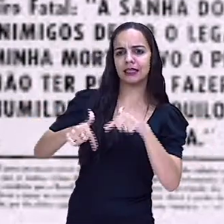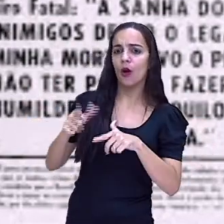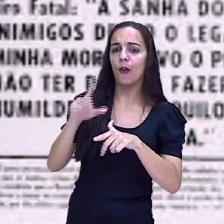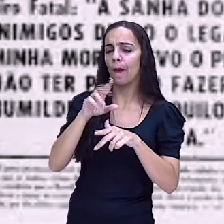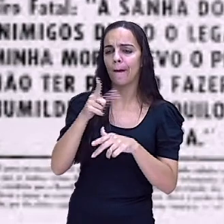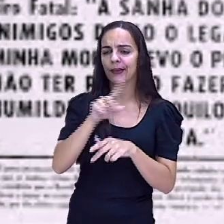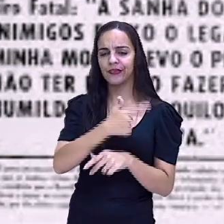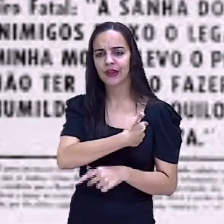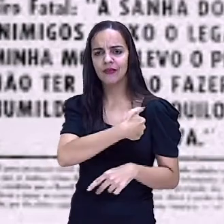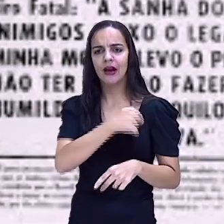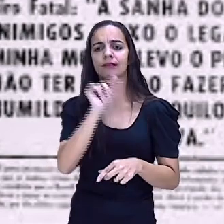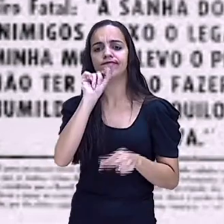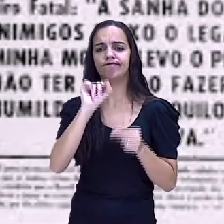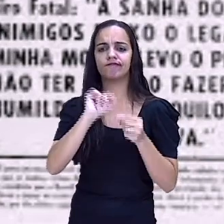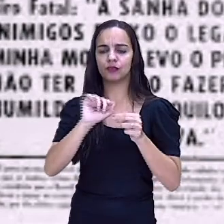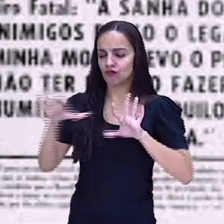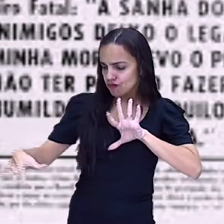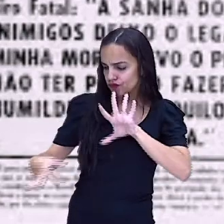trabalhadores, à massa.